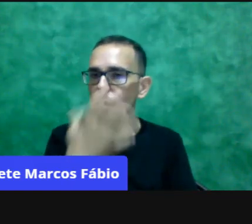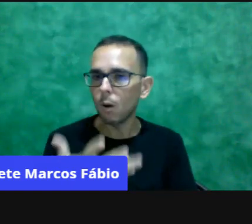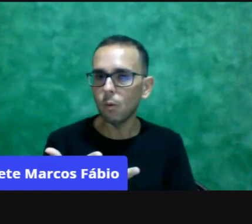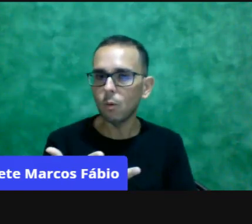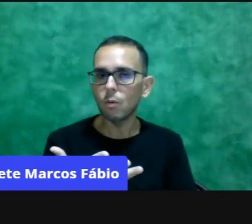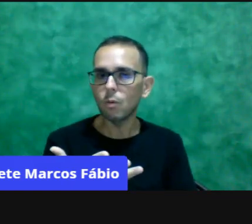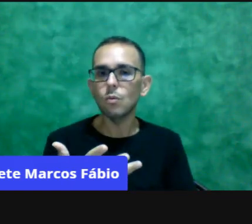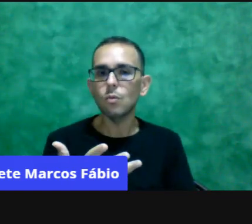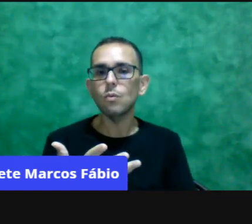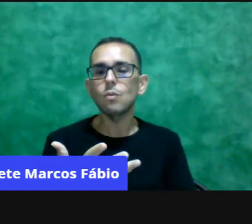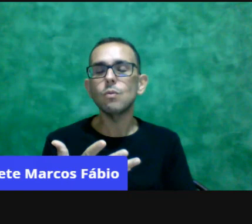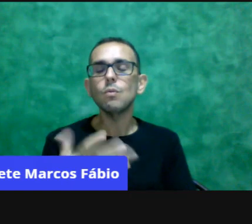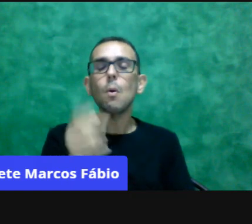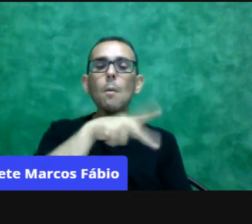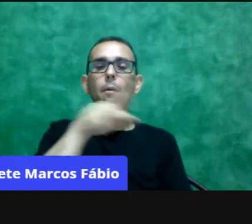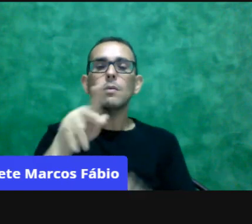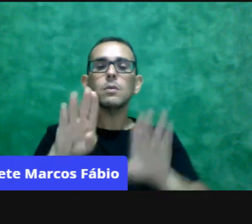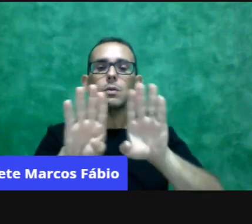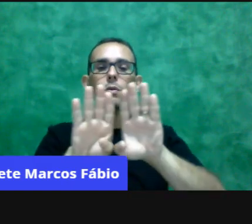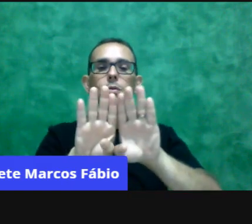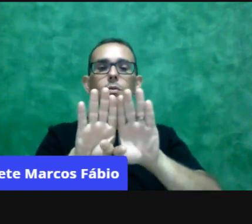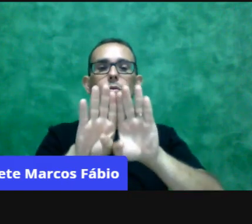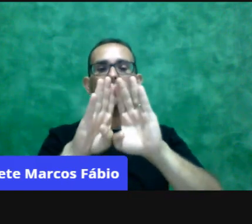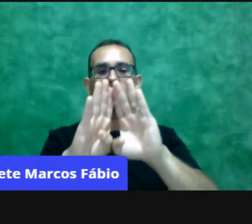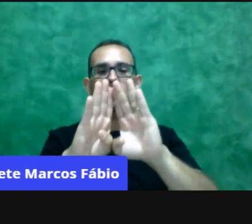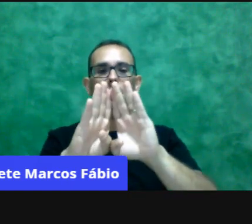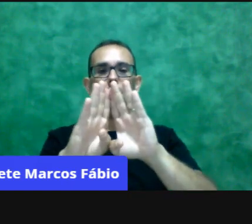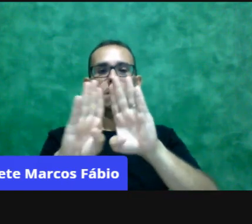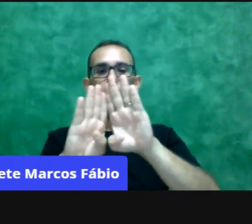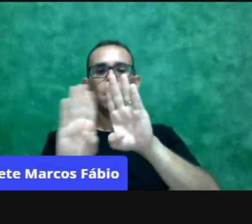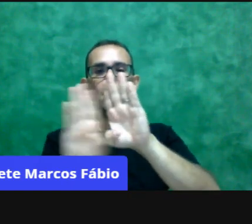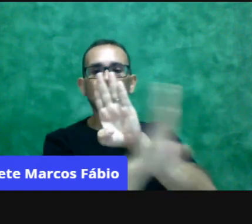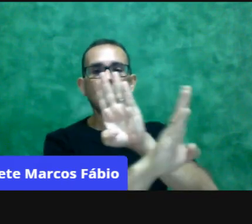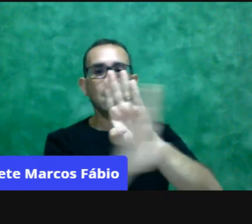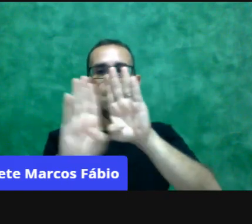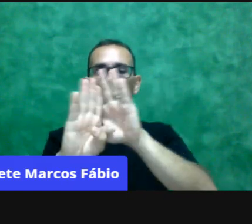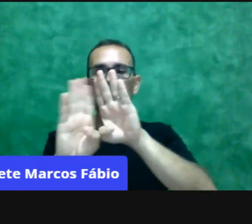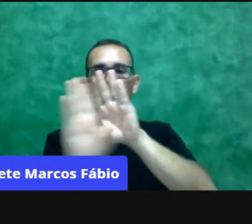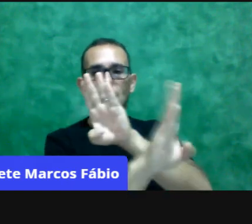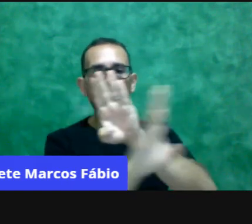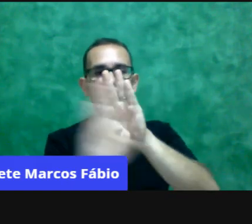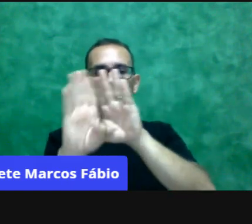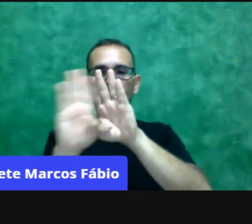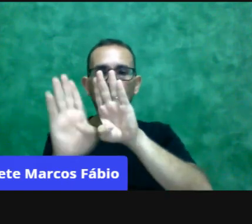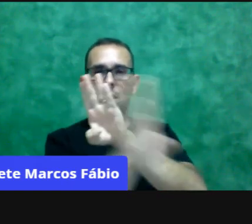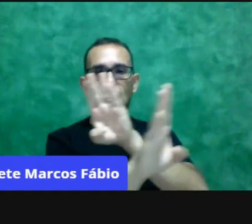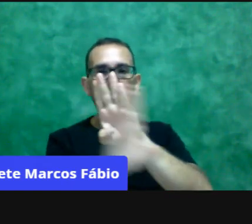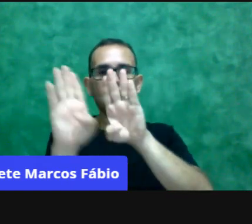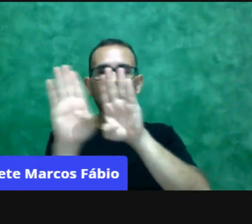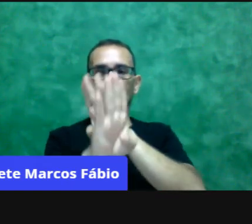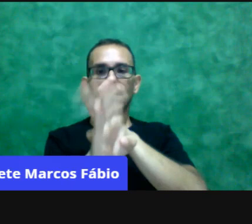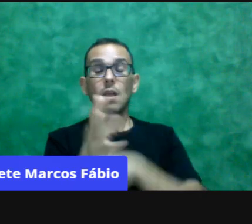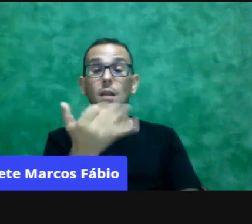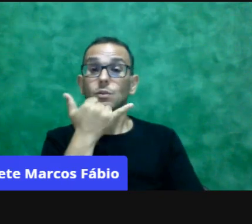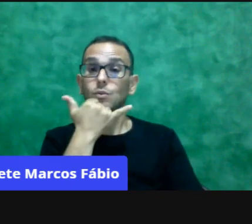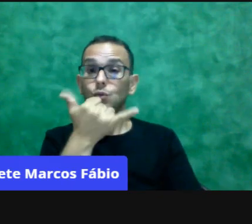vira o livro. Eu tinha que ter trazido um livro aqui para mostrar para vocês, né, gente? Mas eu esqueci. Desculpa. A gente pega um